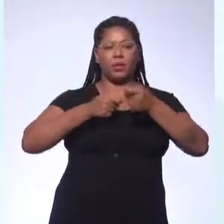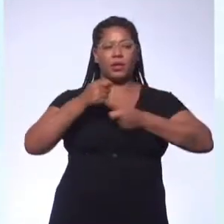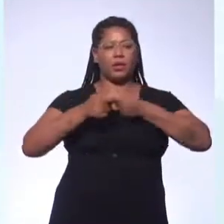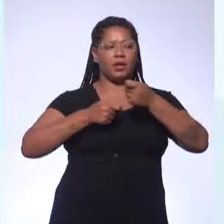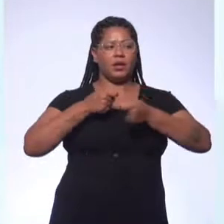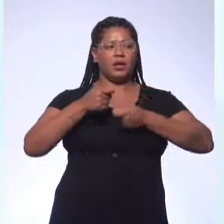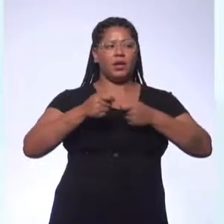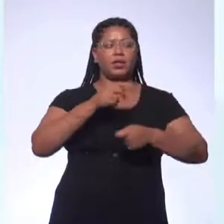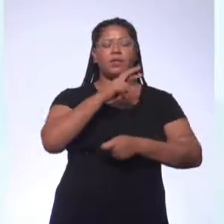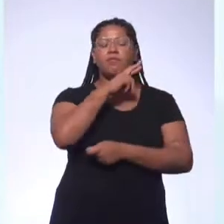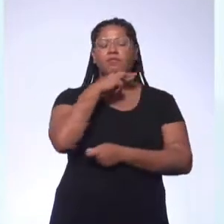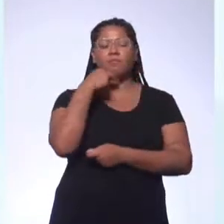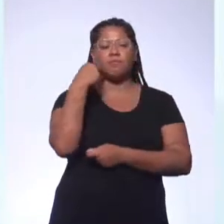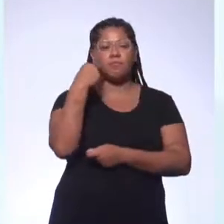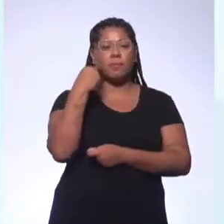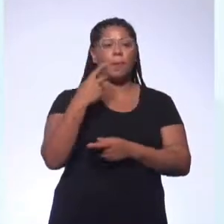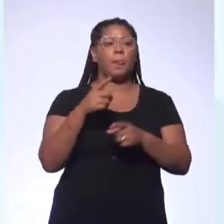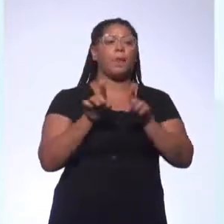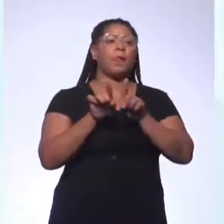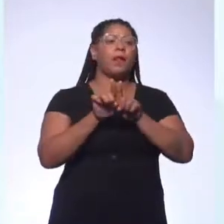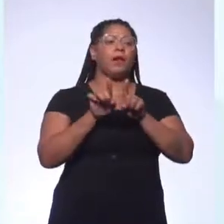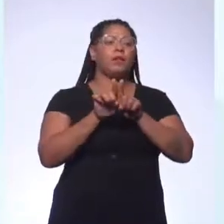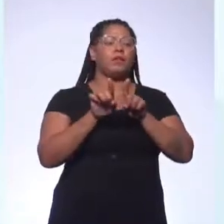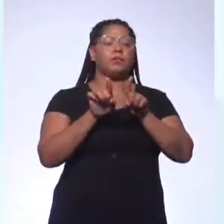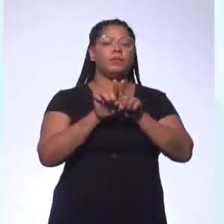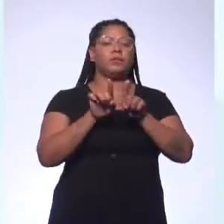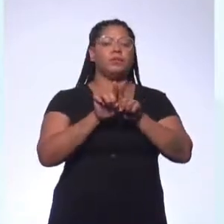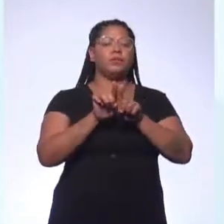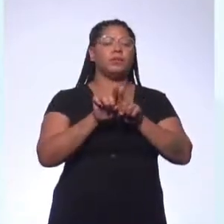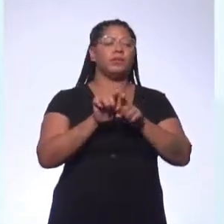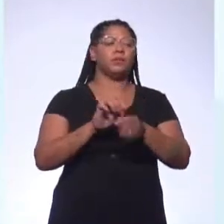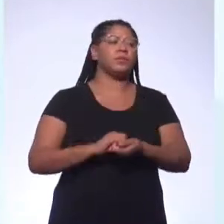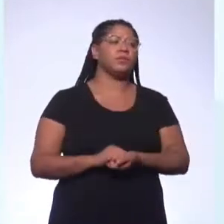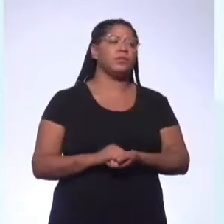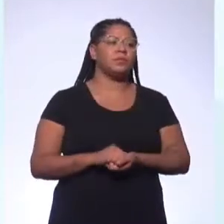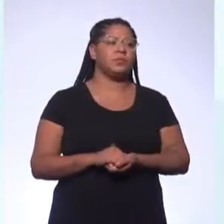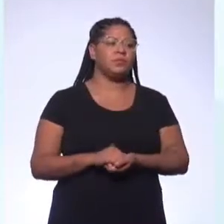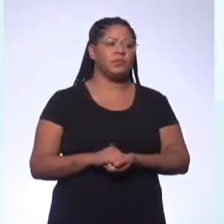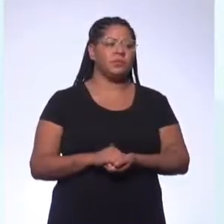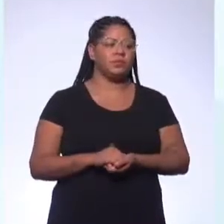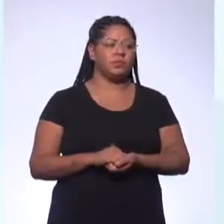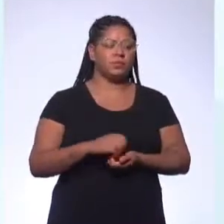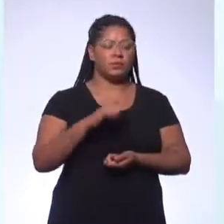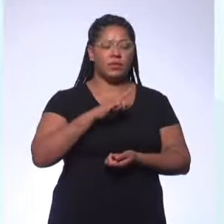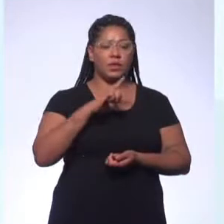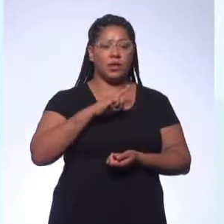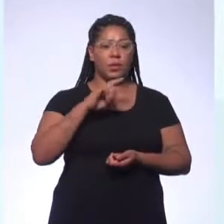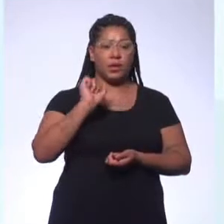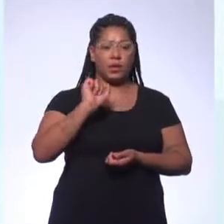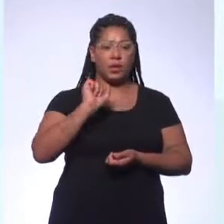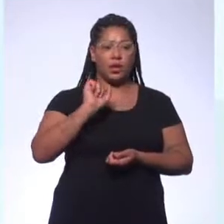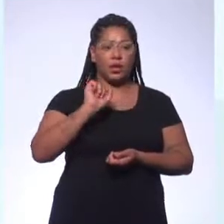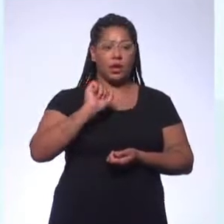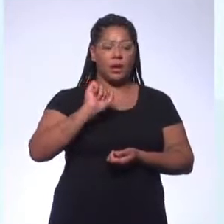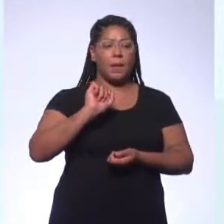Soviética. Sobretudo, nós vamos ter aí, em